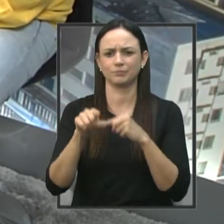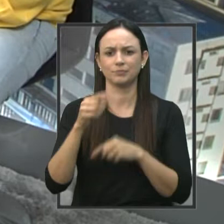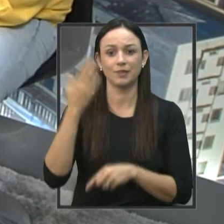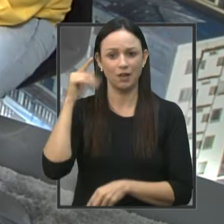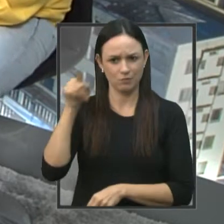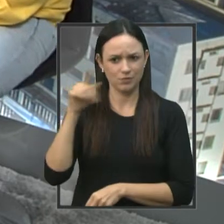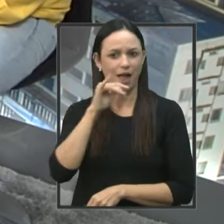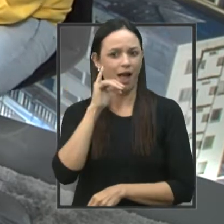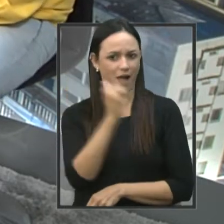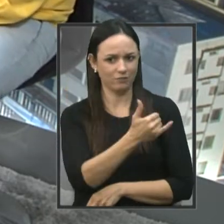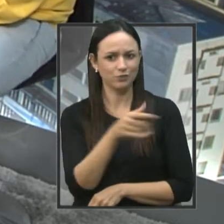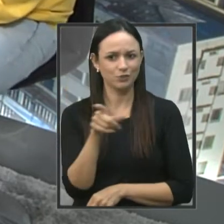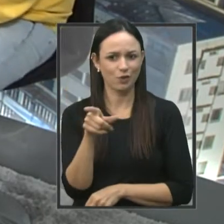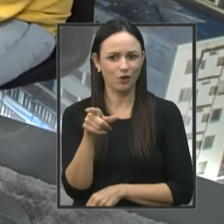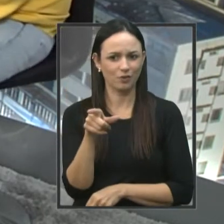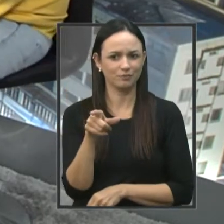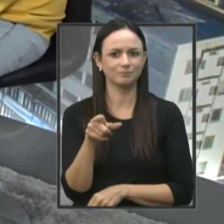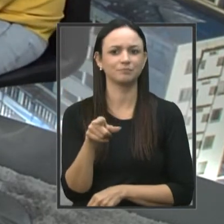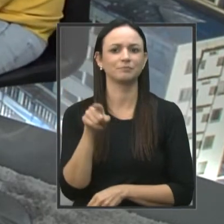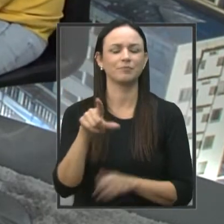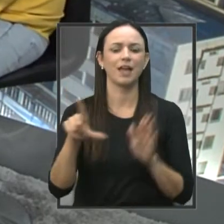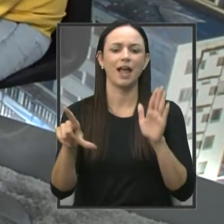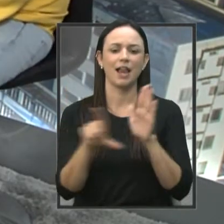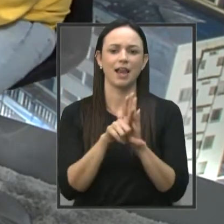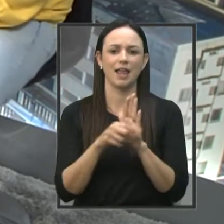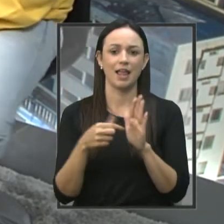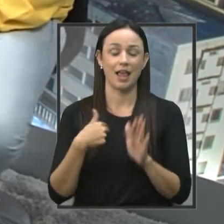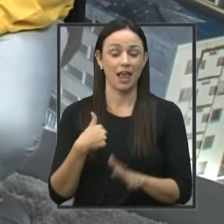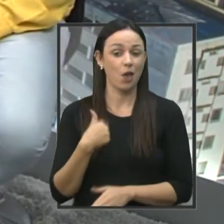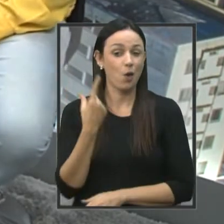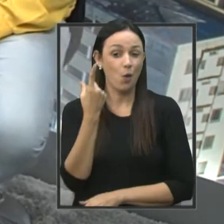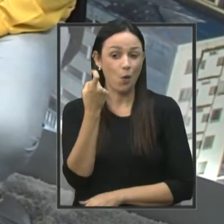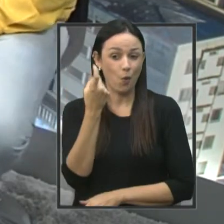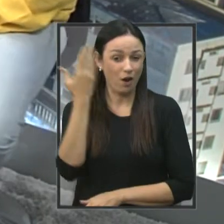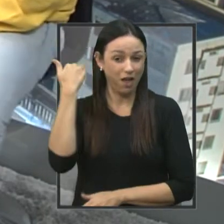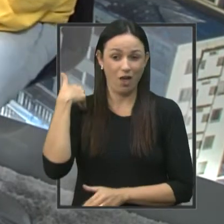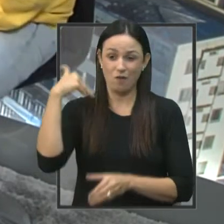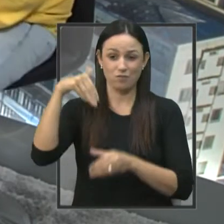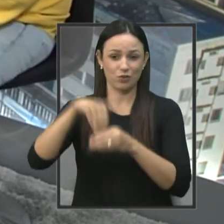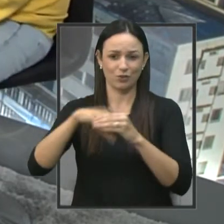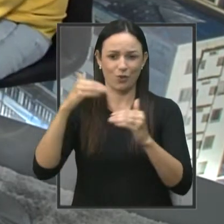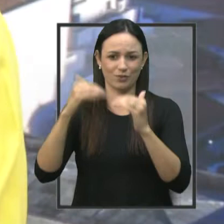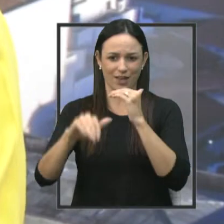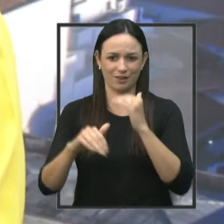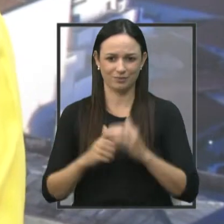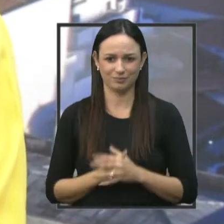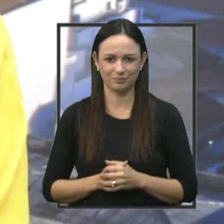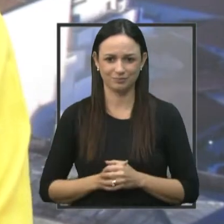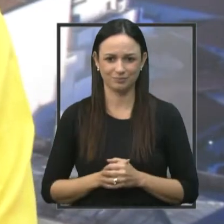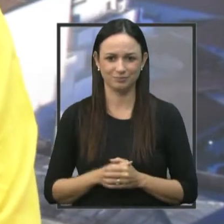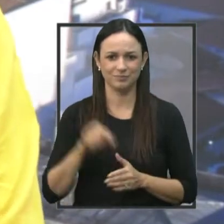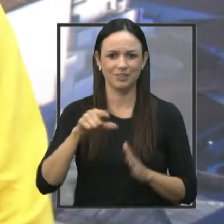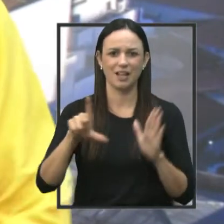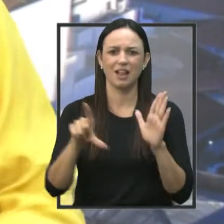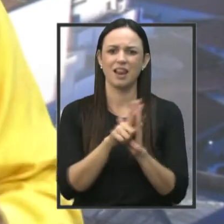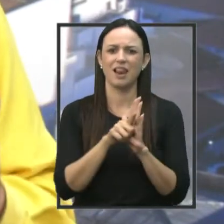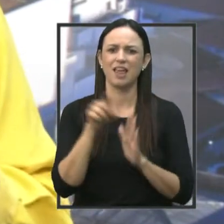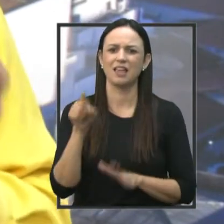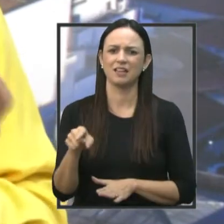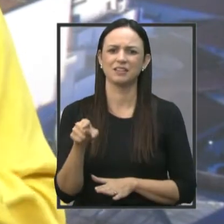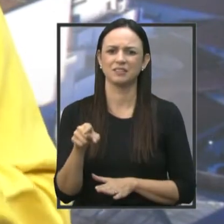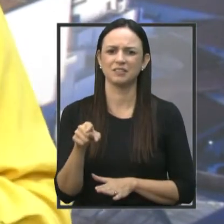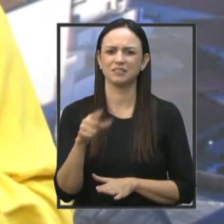né? Essa lei, Ângelo, eu fui o único vereador que votou contrário a ela, entendeu? Essa lei veio